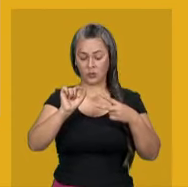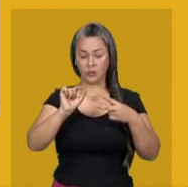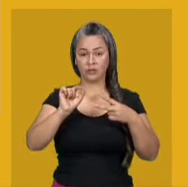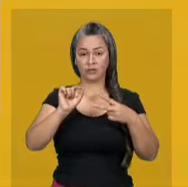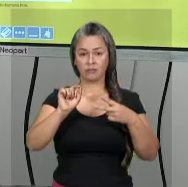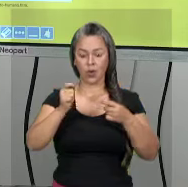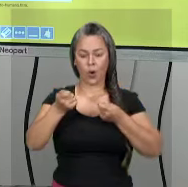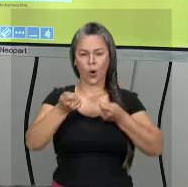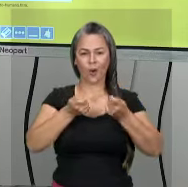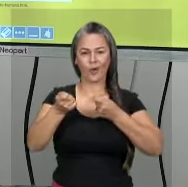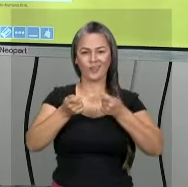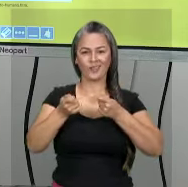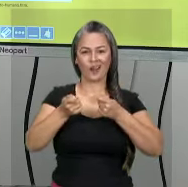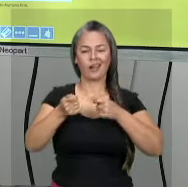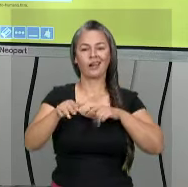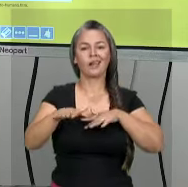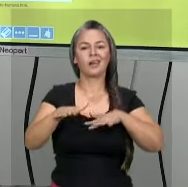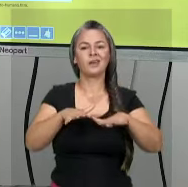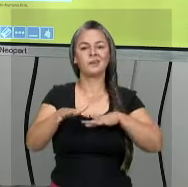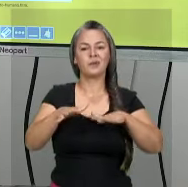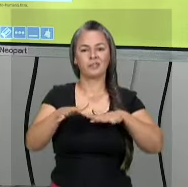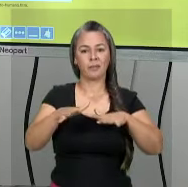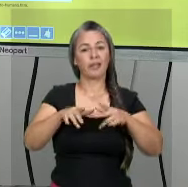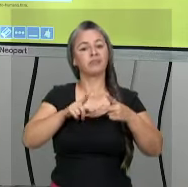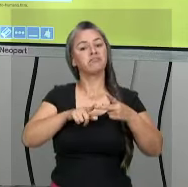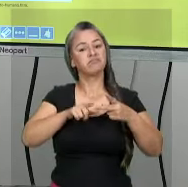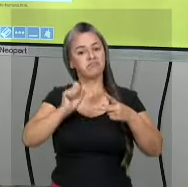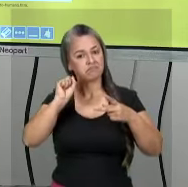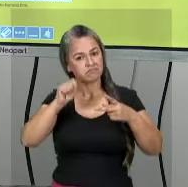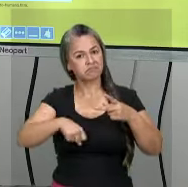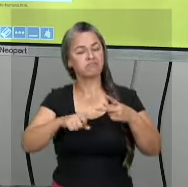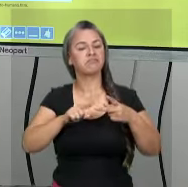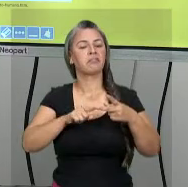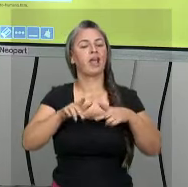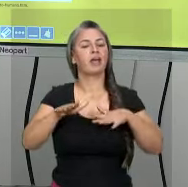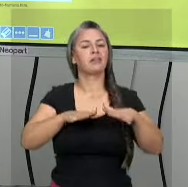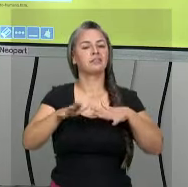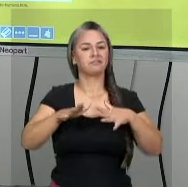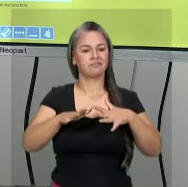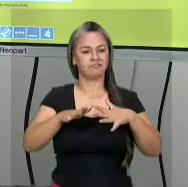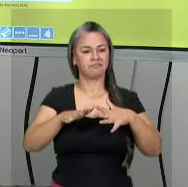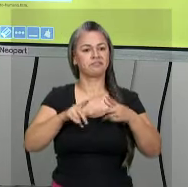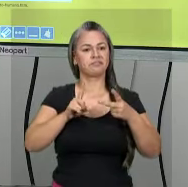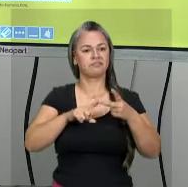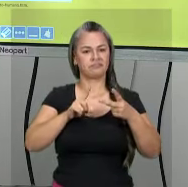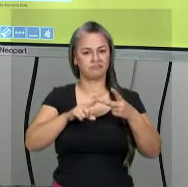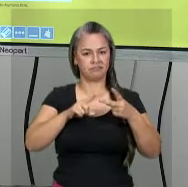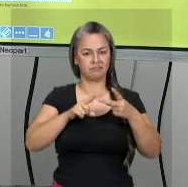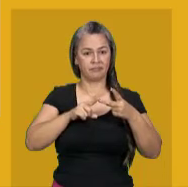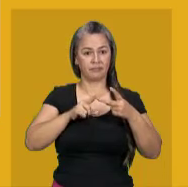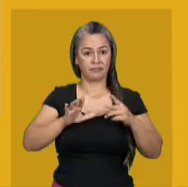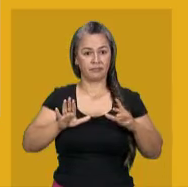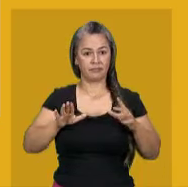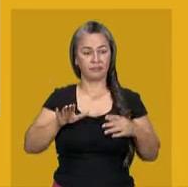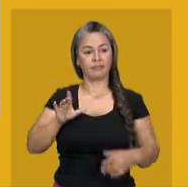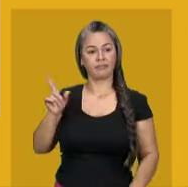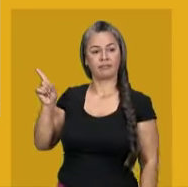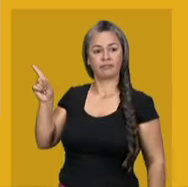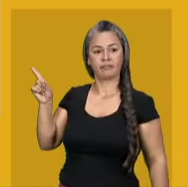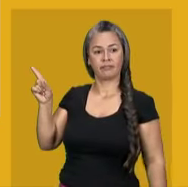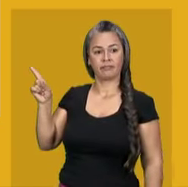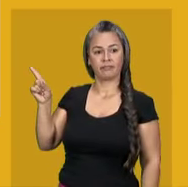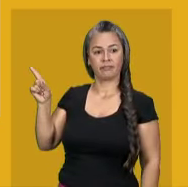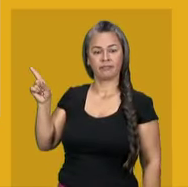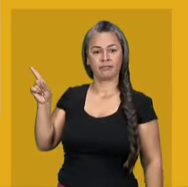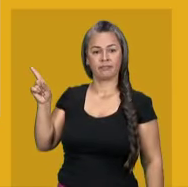essa parte do esqueleto ela tem grande mobilidade. E ele está ligado pela cintura escapular e a